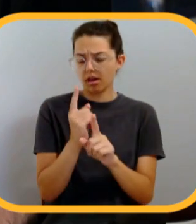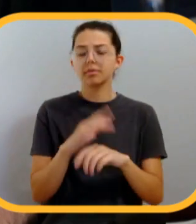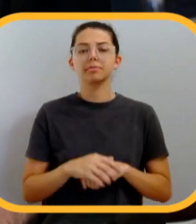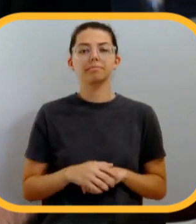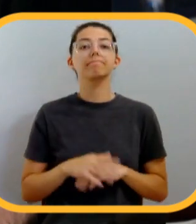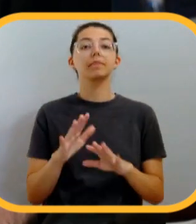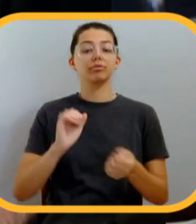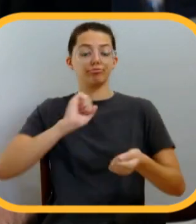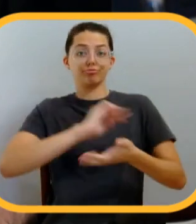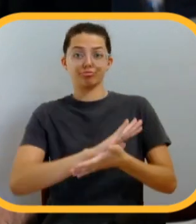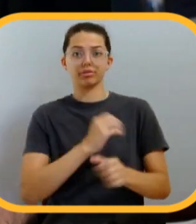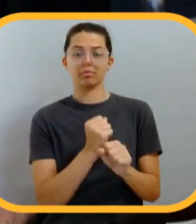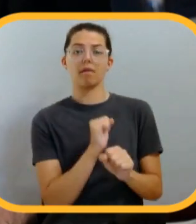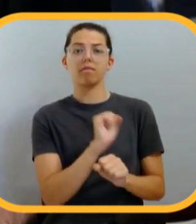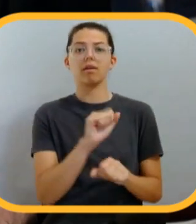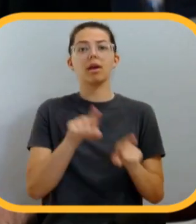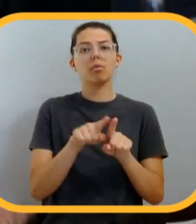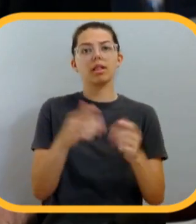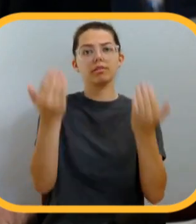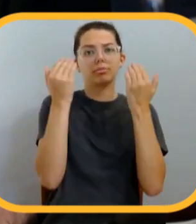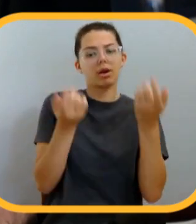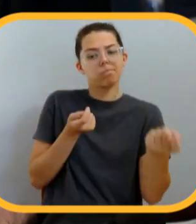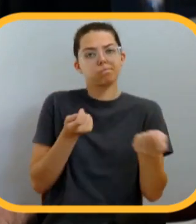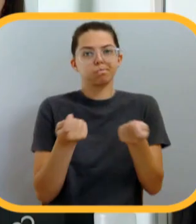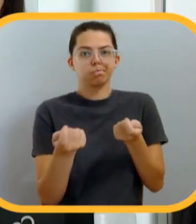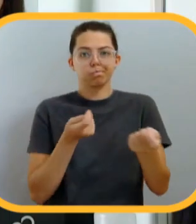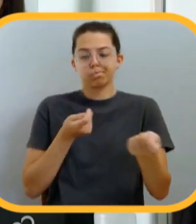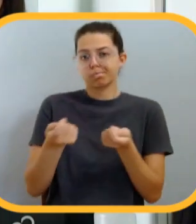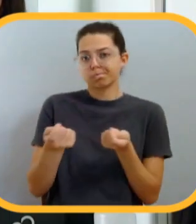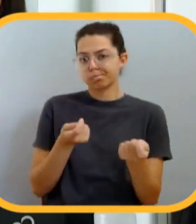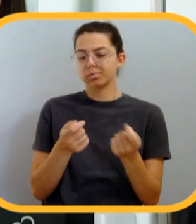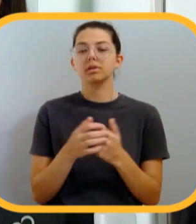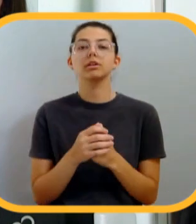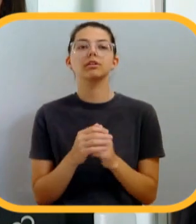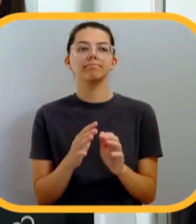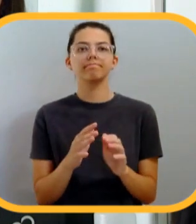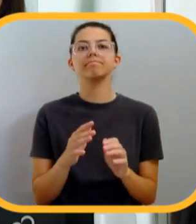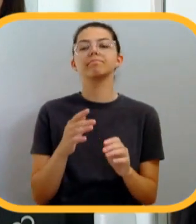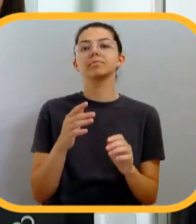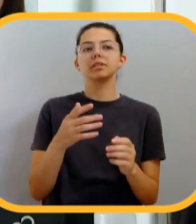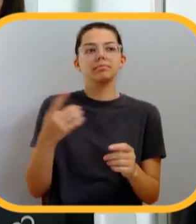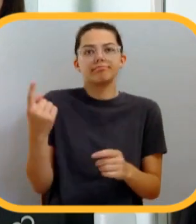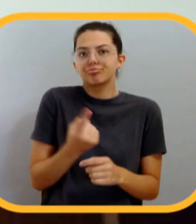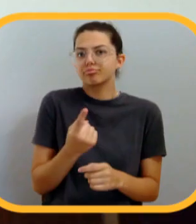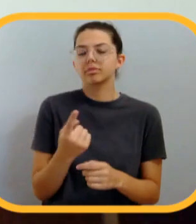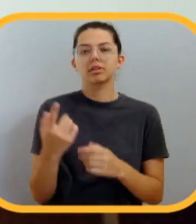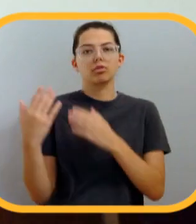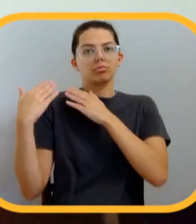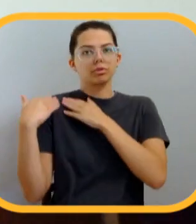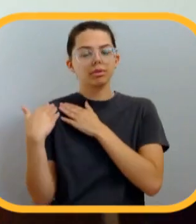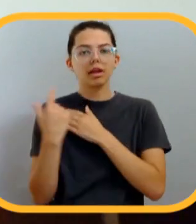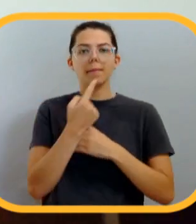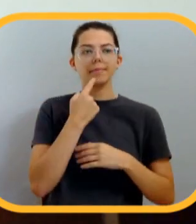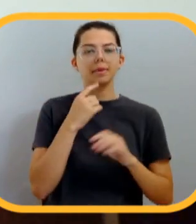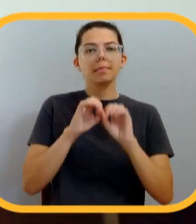ou do jornalismo é exatamente mediação da informação. Estamos exatamente a falar de obrigações, de responsabilidades,